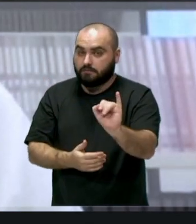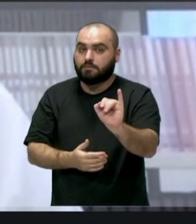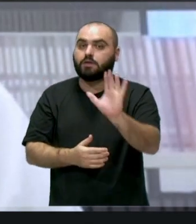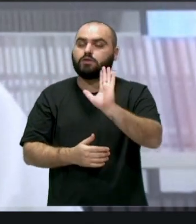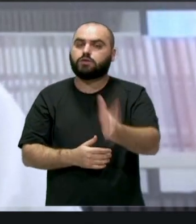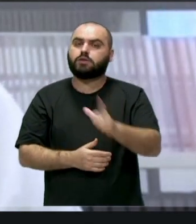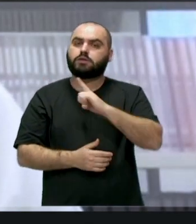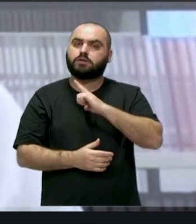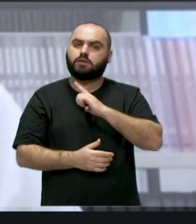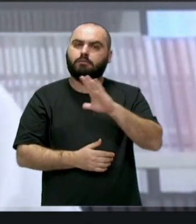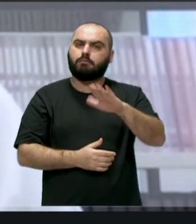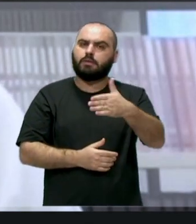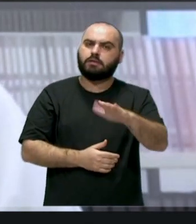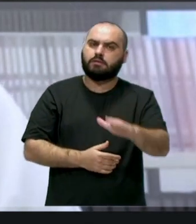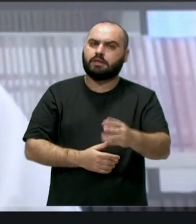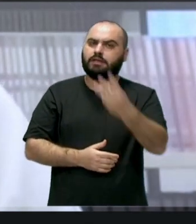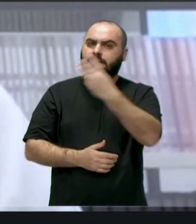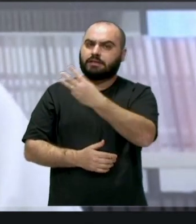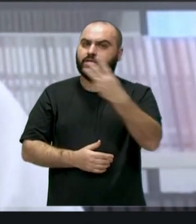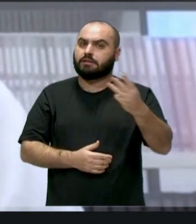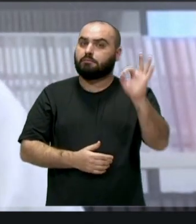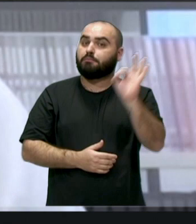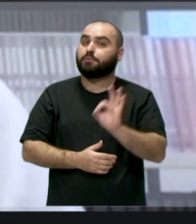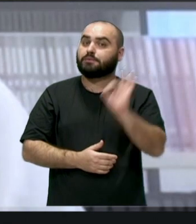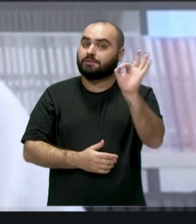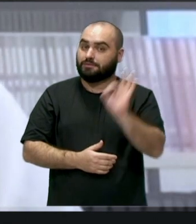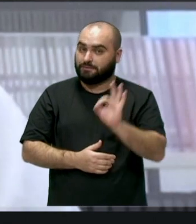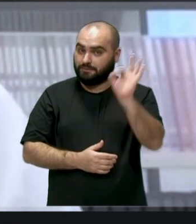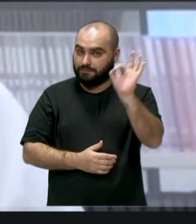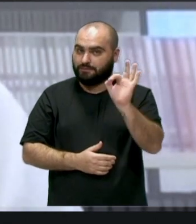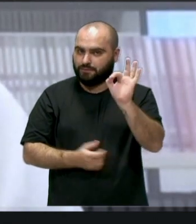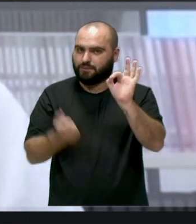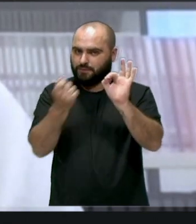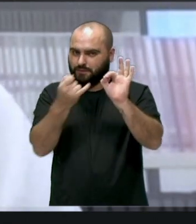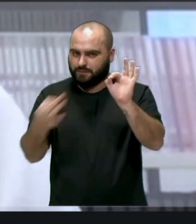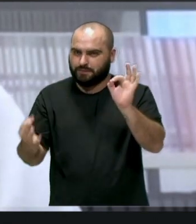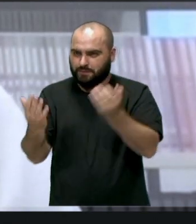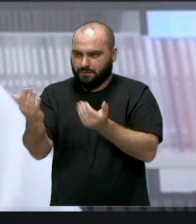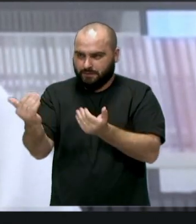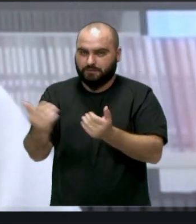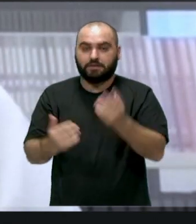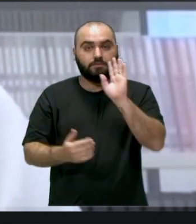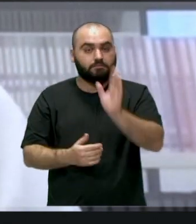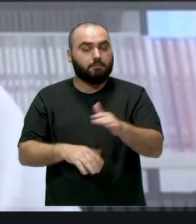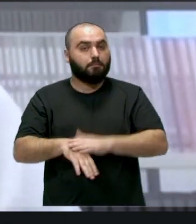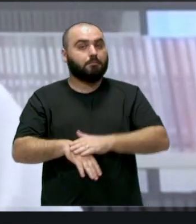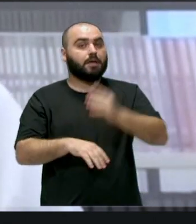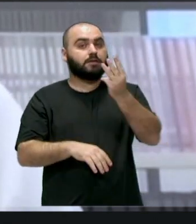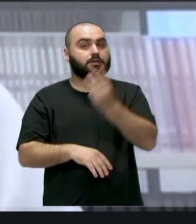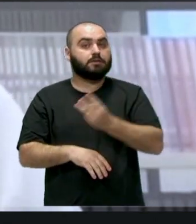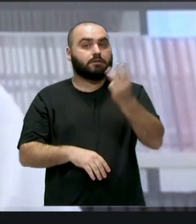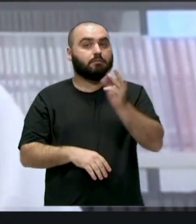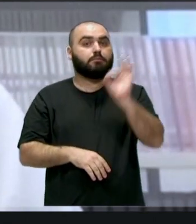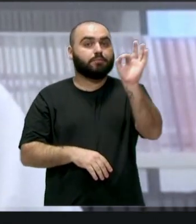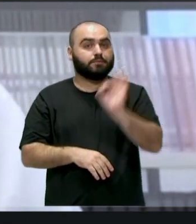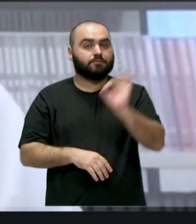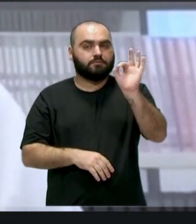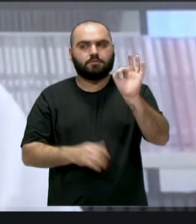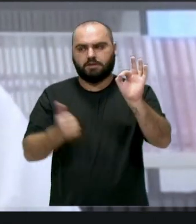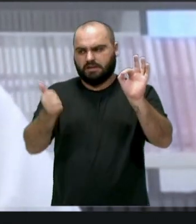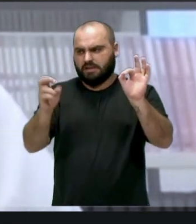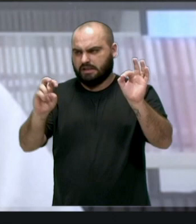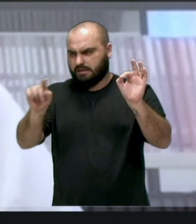tivemos um incremento de aproximadamente 33% daquele número dos jovens eleitores desde o início da campanha. Era 15